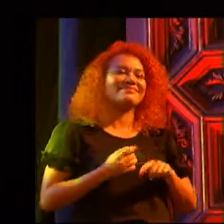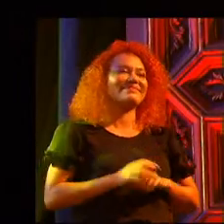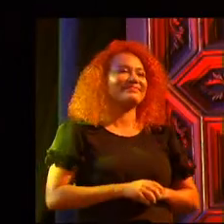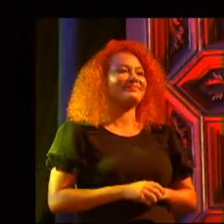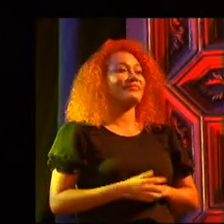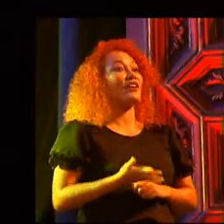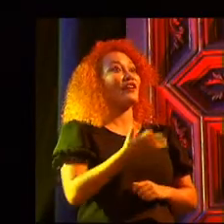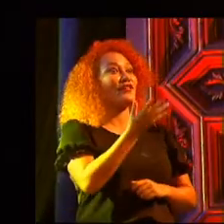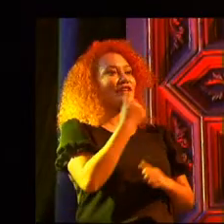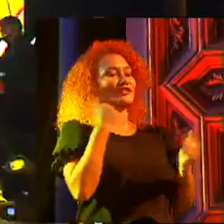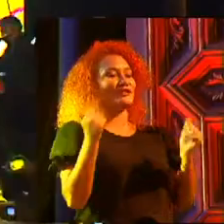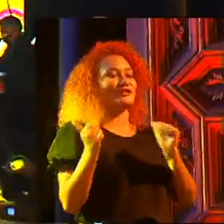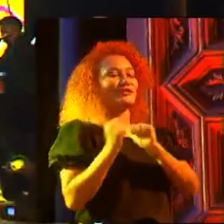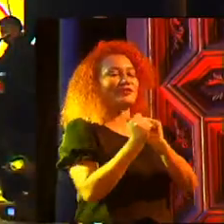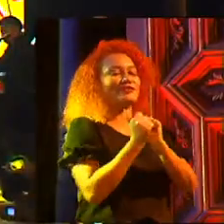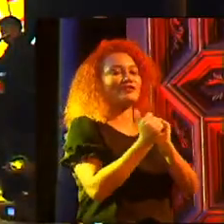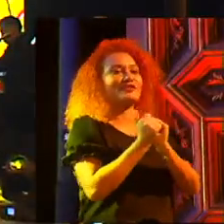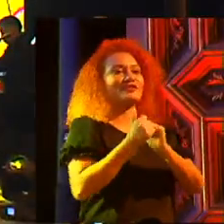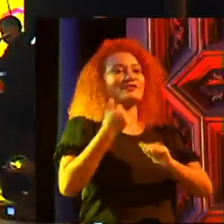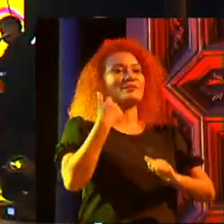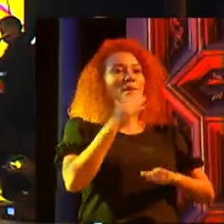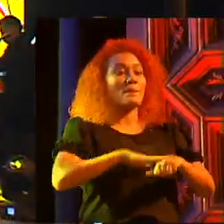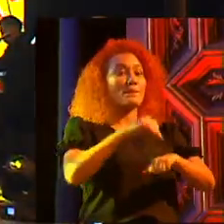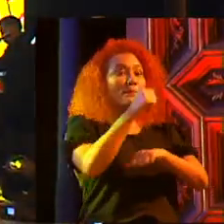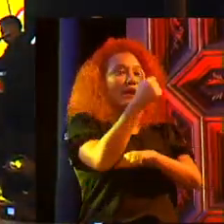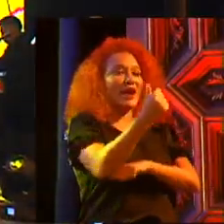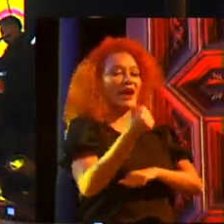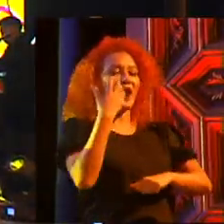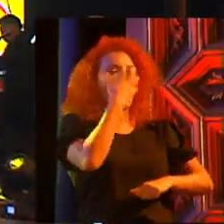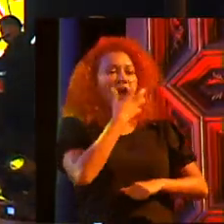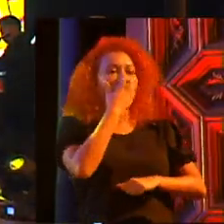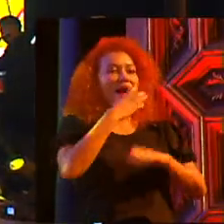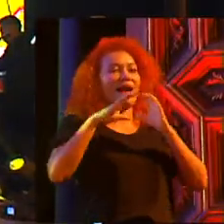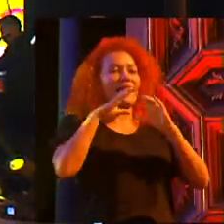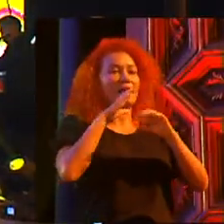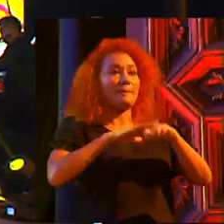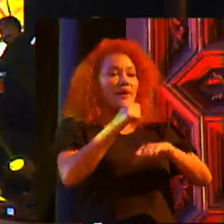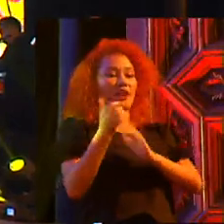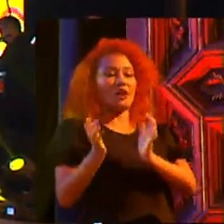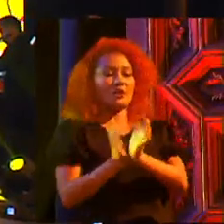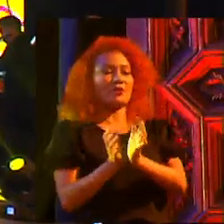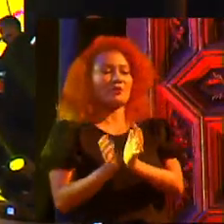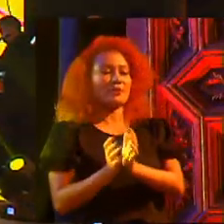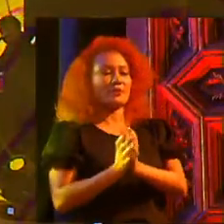comigo conhecer a categoria Brega Melhor Intérprete ou Melhor Grupo. Vamos lá.